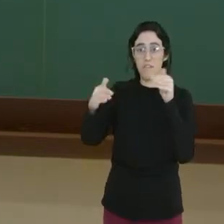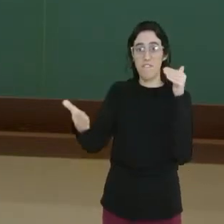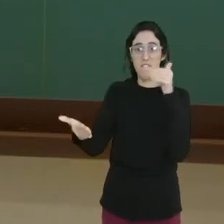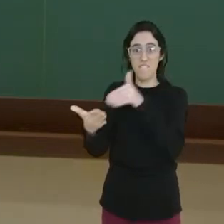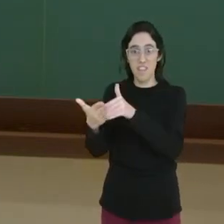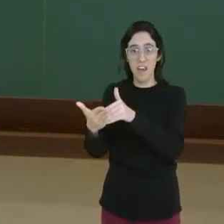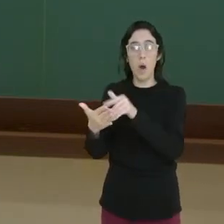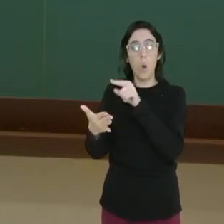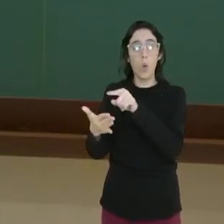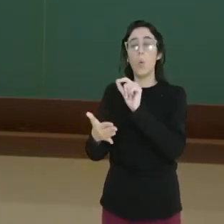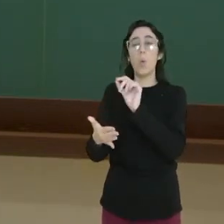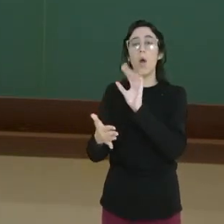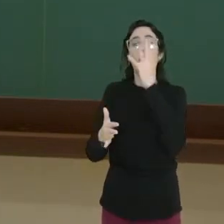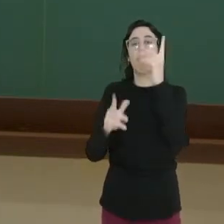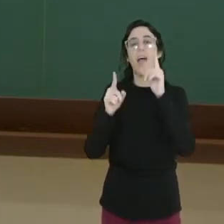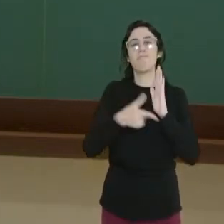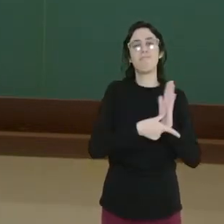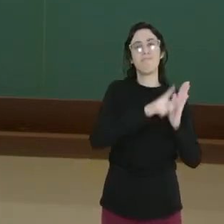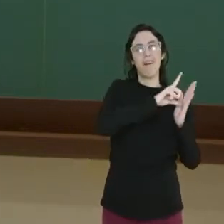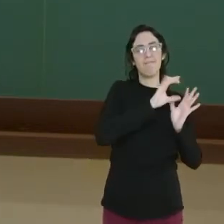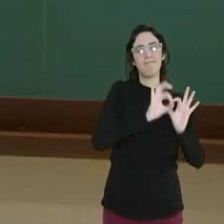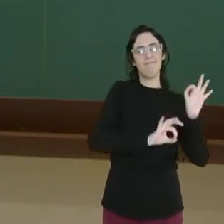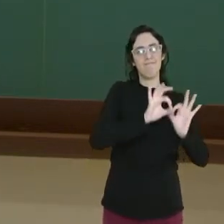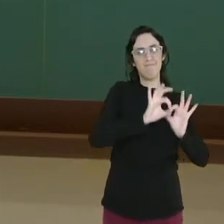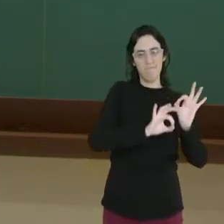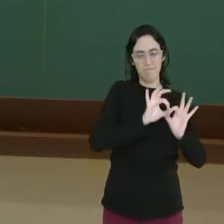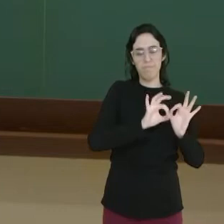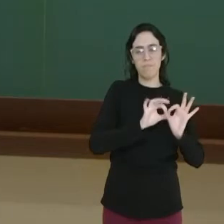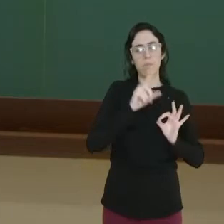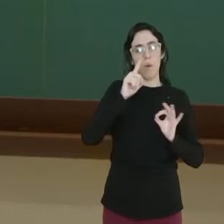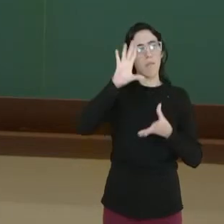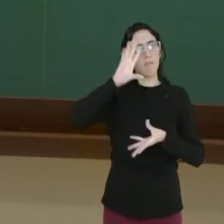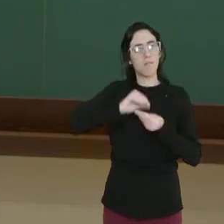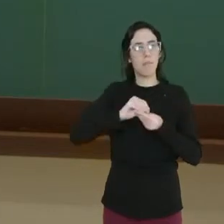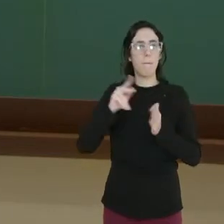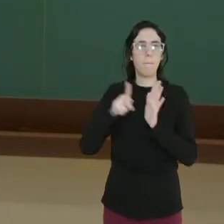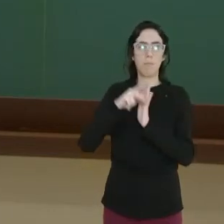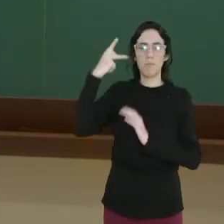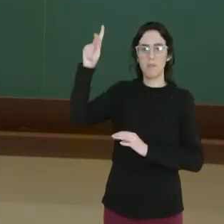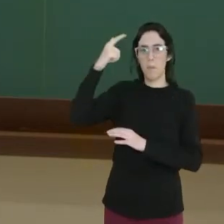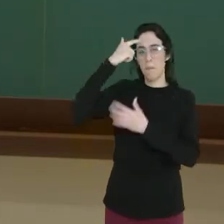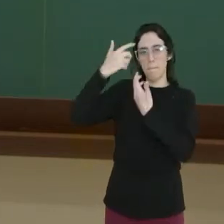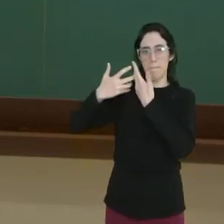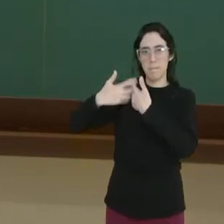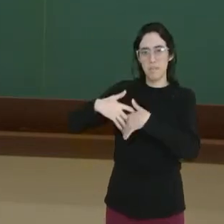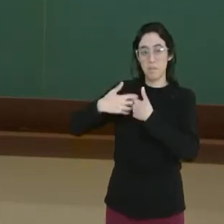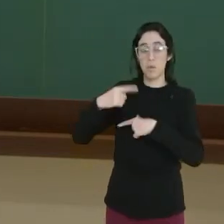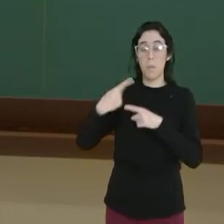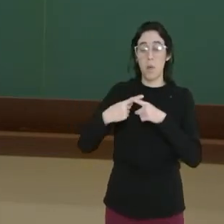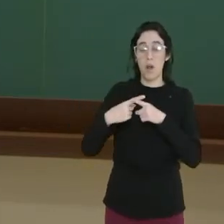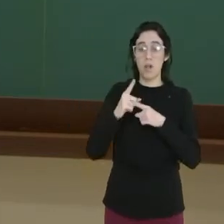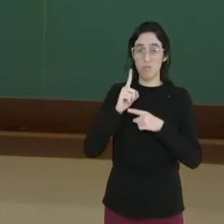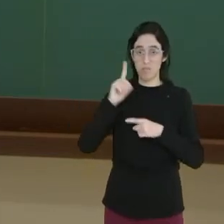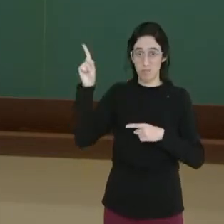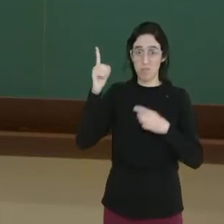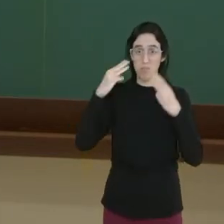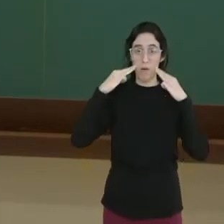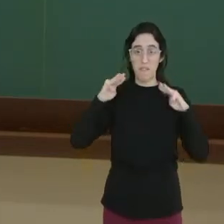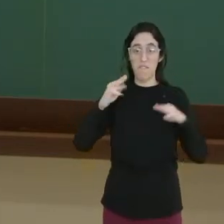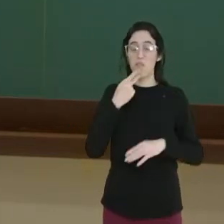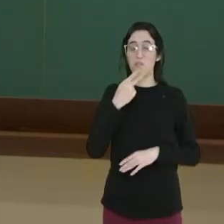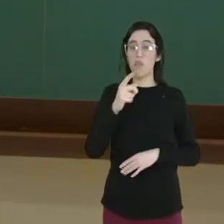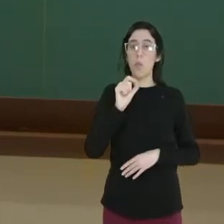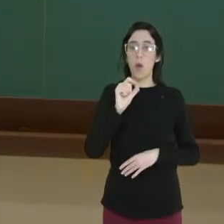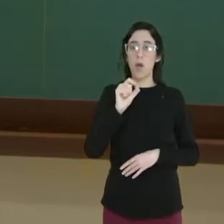frase é comumente entendida como um resumo de suas ideias, pois ele entendia que um governante deve fazer o